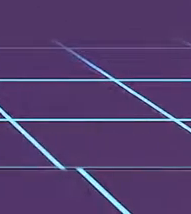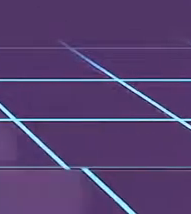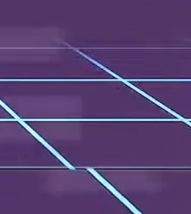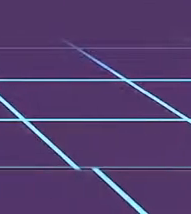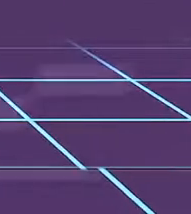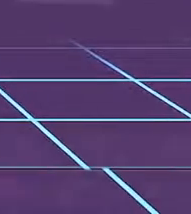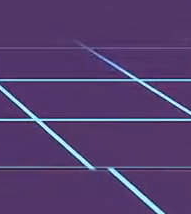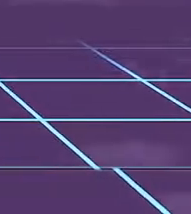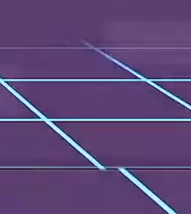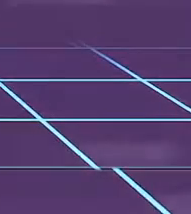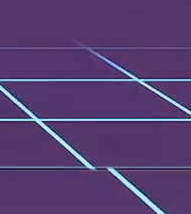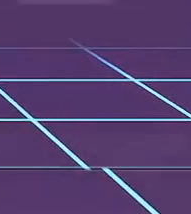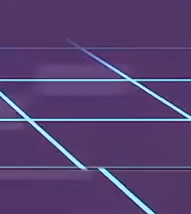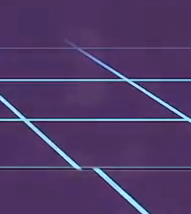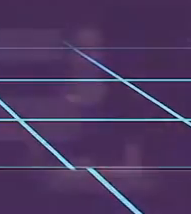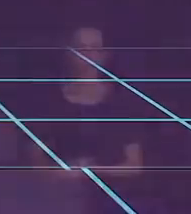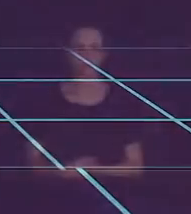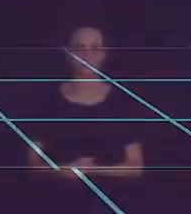aí